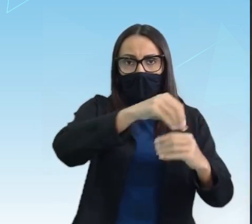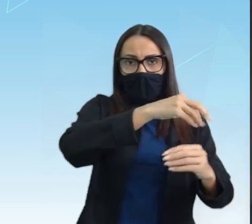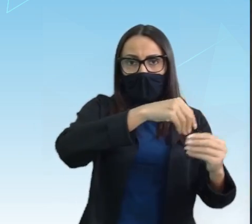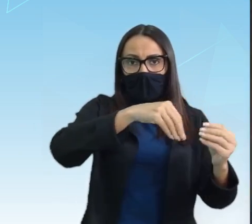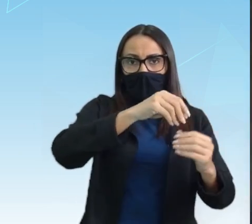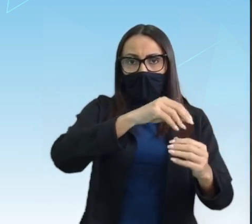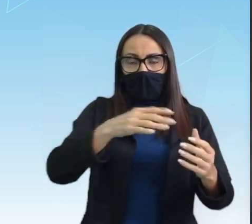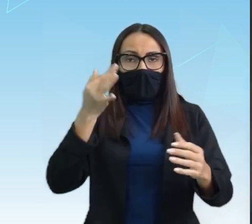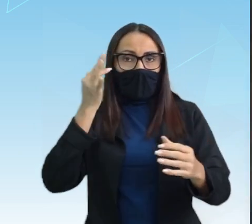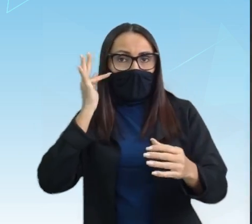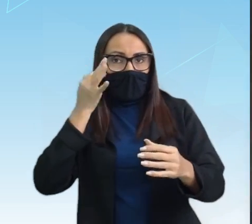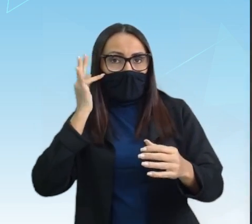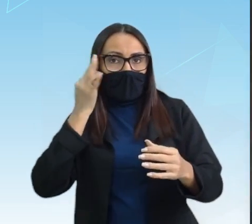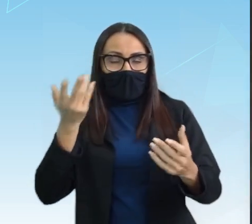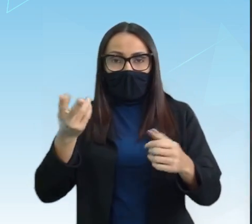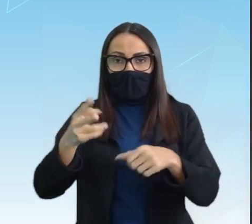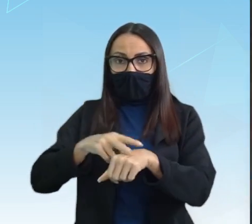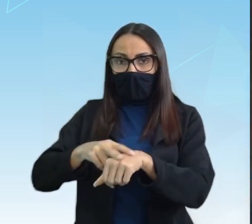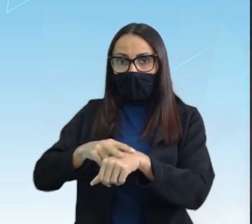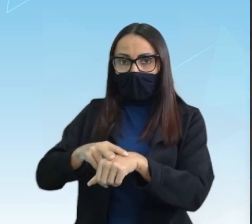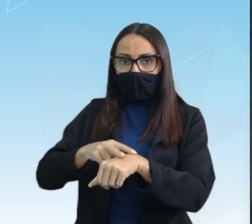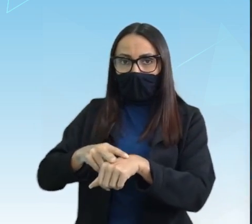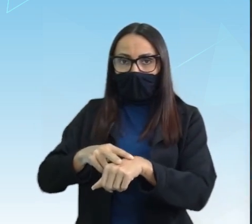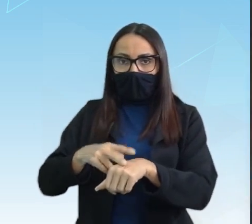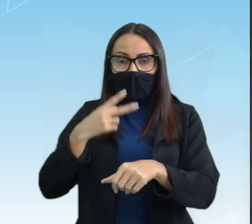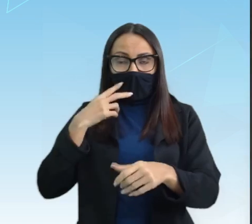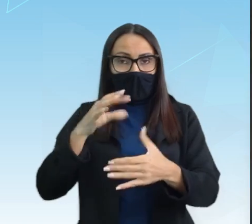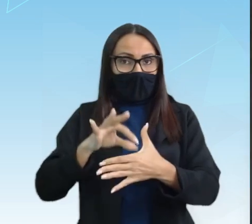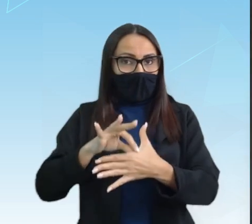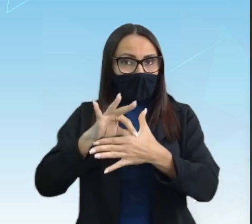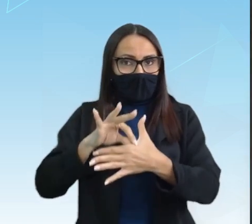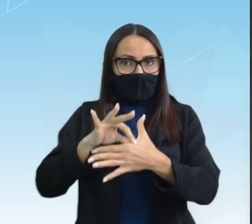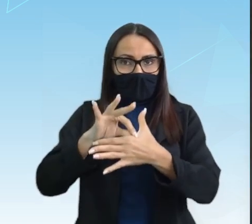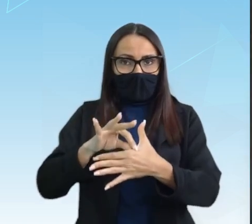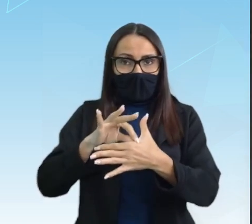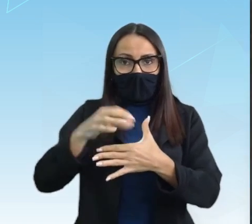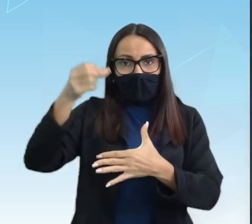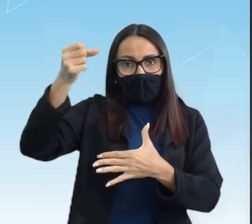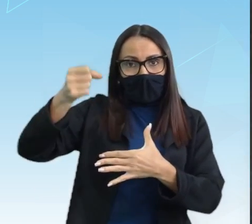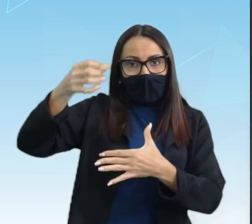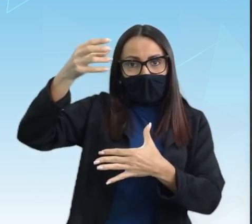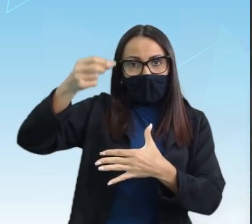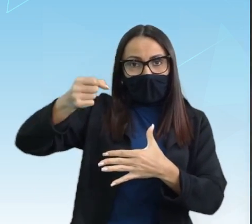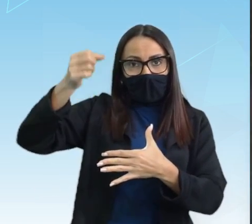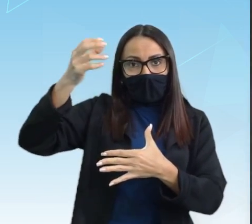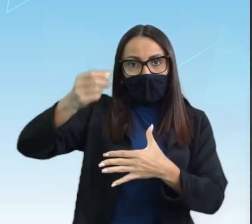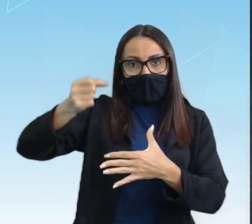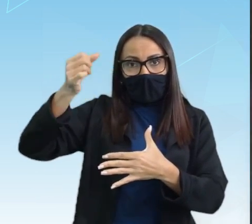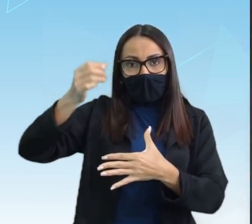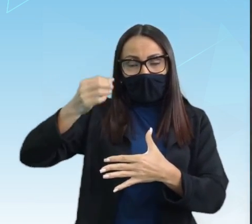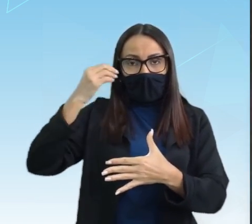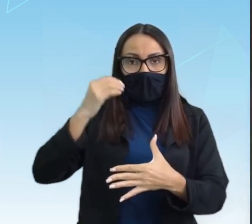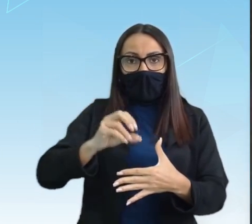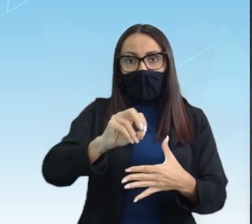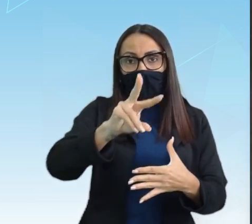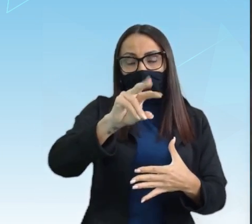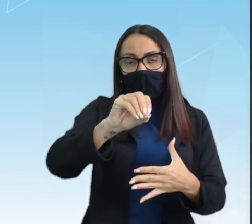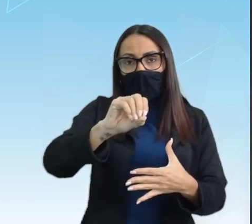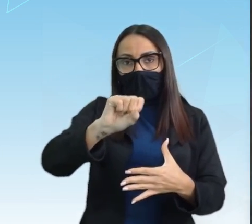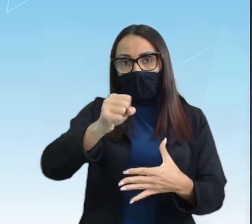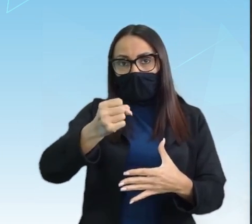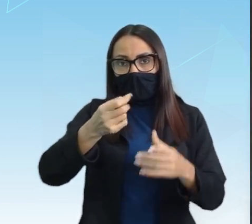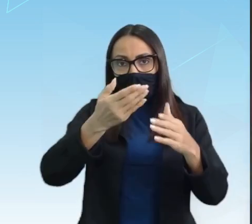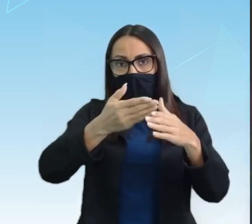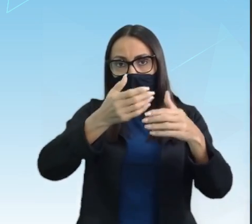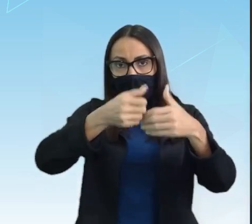as frutas, as verduras, a carne, o leite, os ovos e entre outros